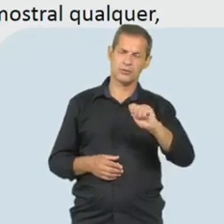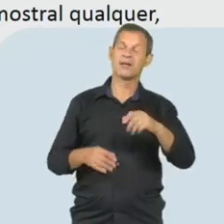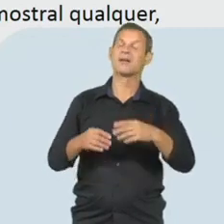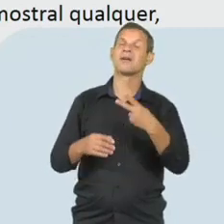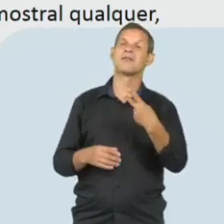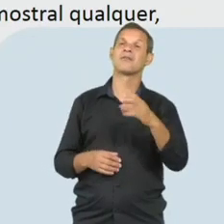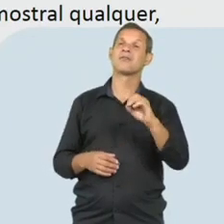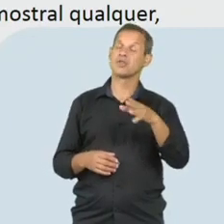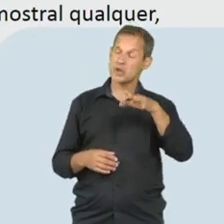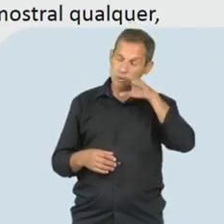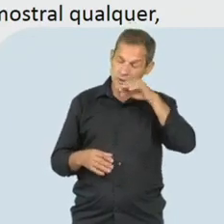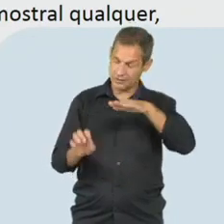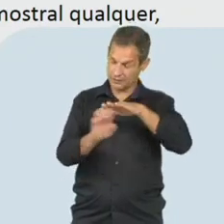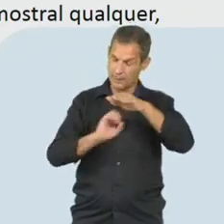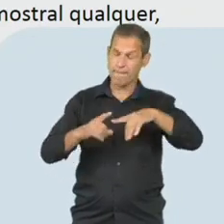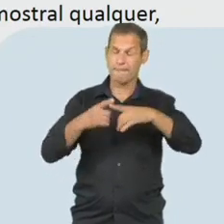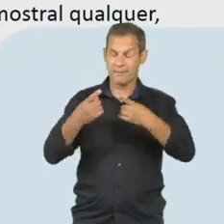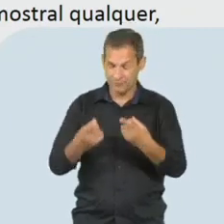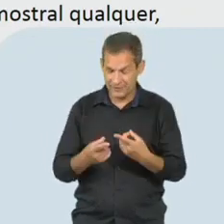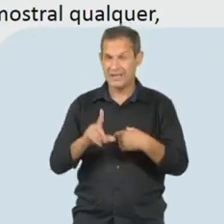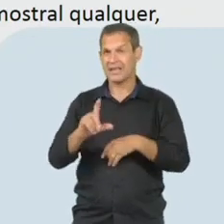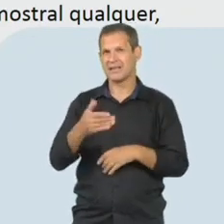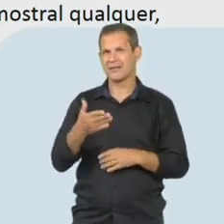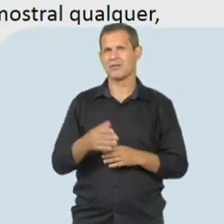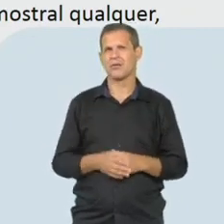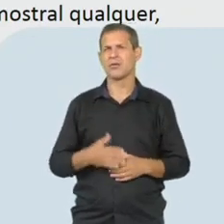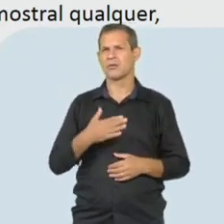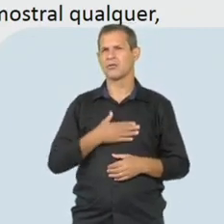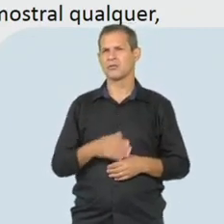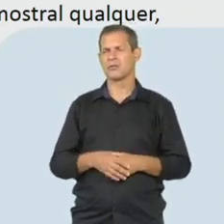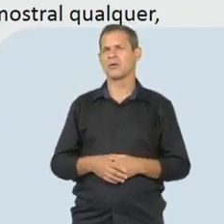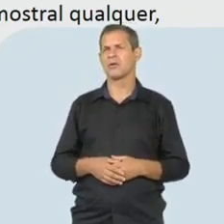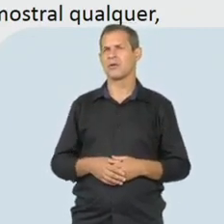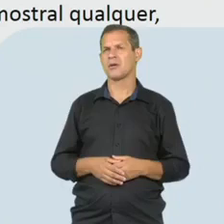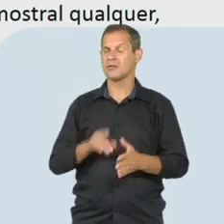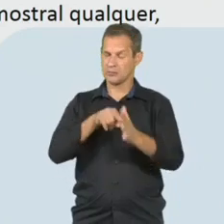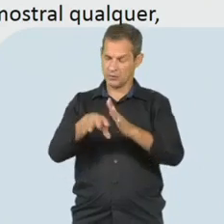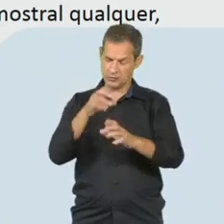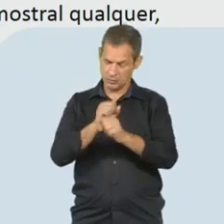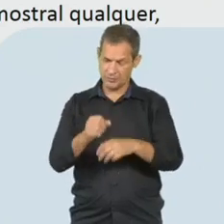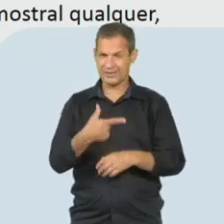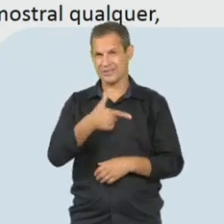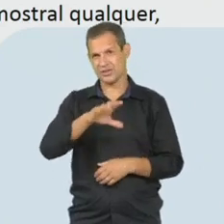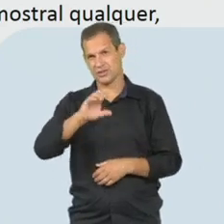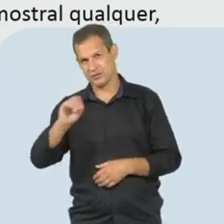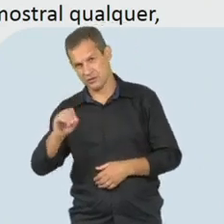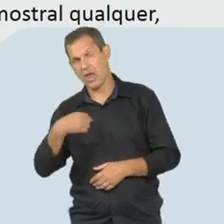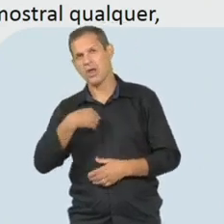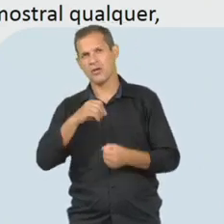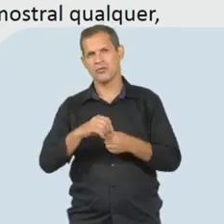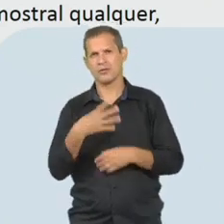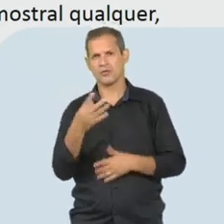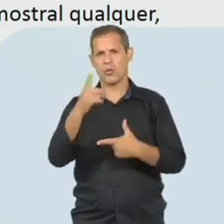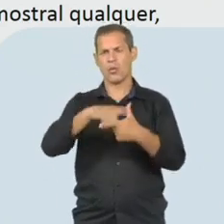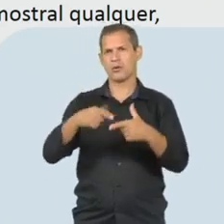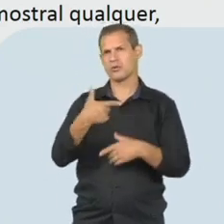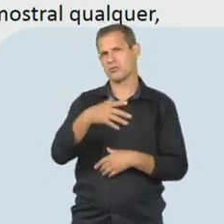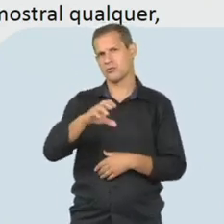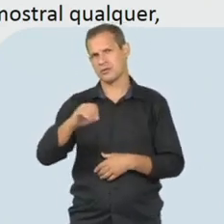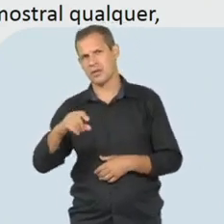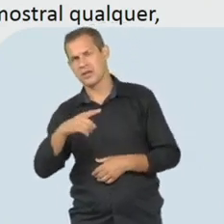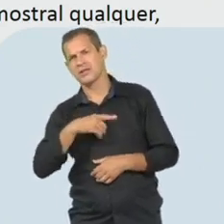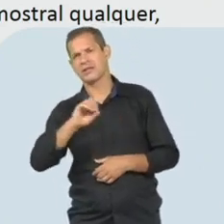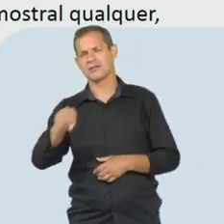tenho 20 funcionários na empresa. Então, seria os meus casos possíveis de 20. Então, eu faço 4 dividido por 20, que vai